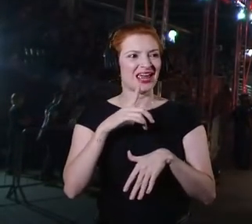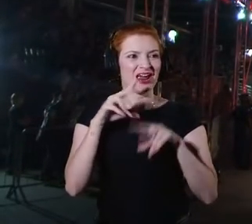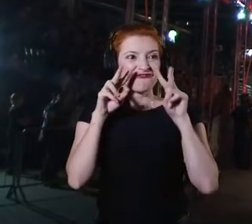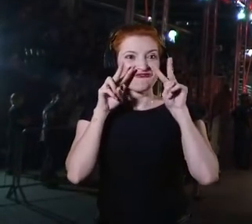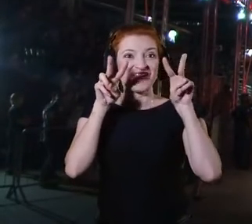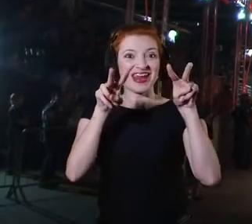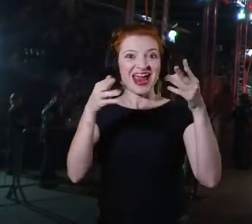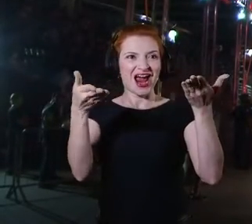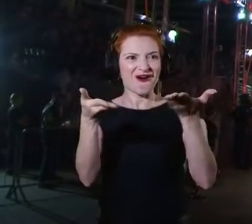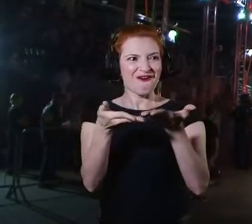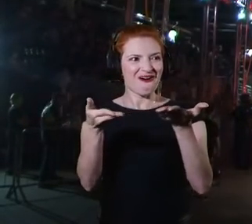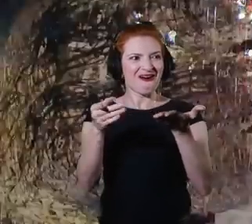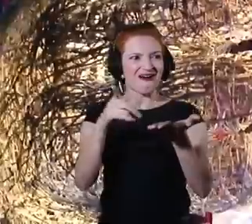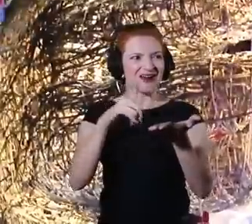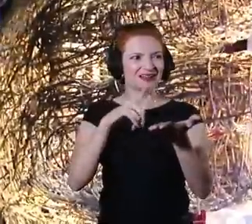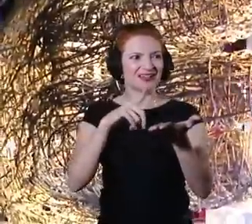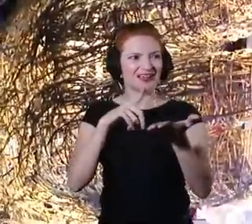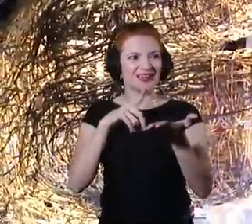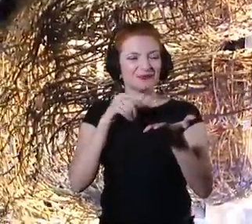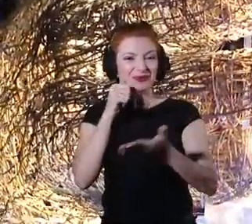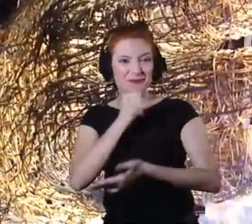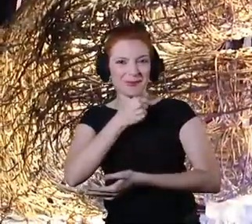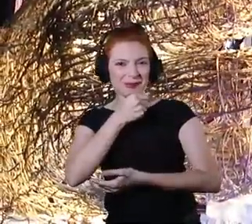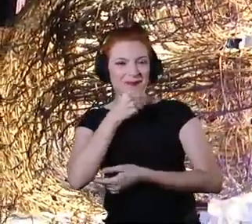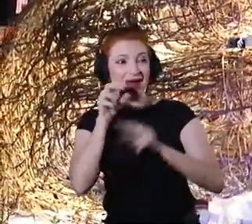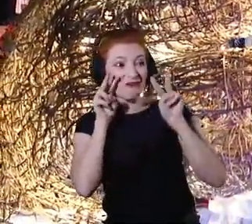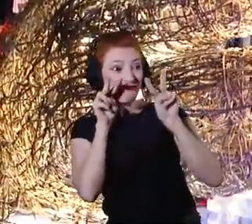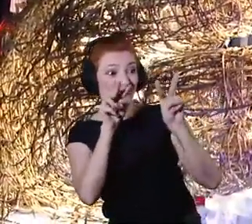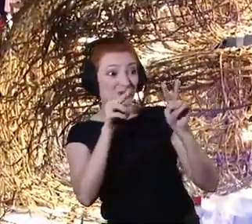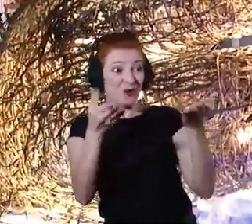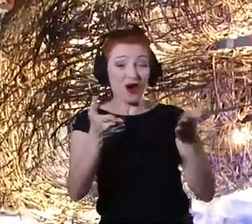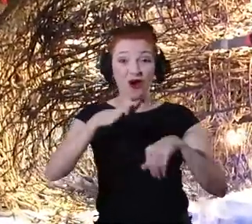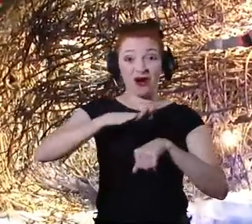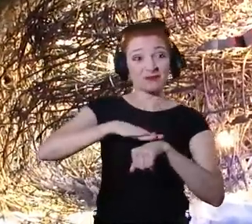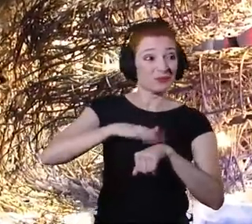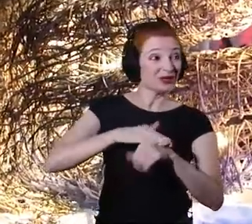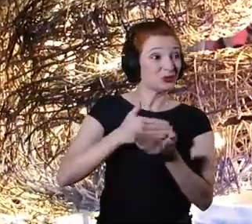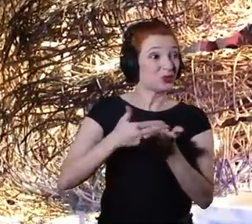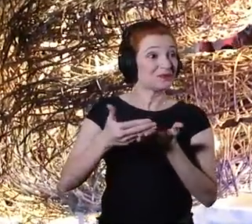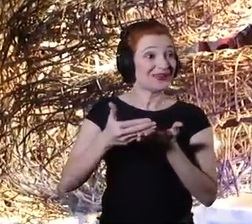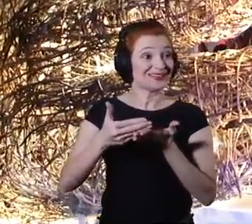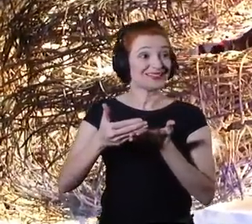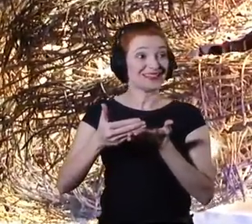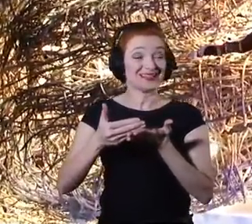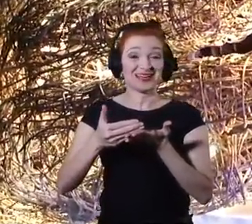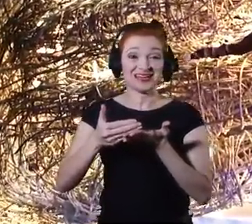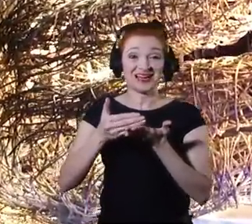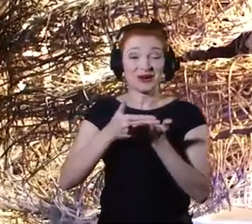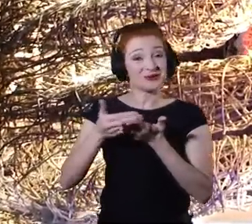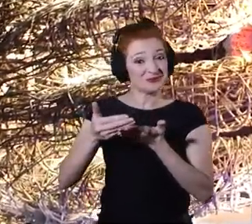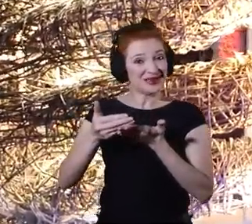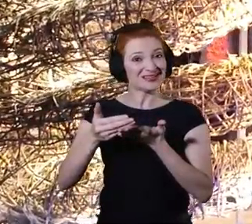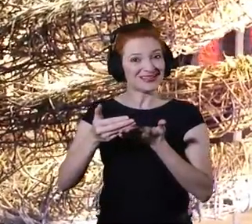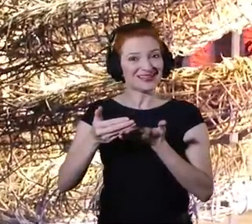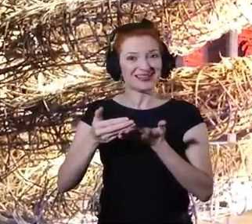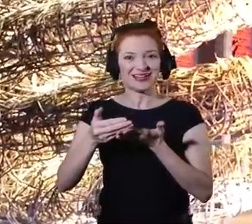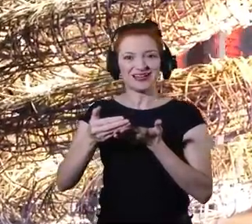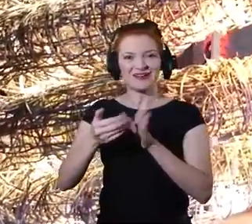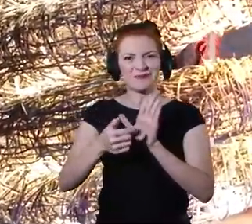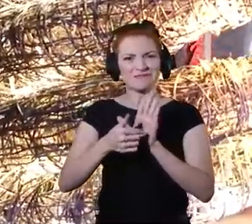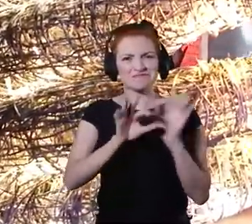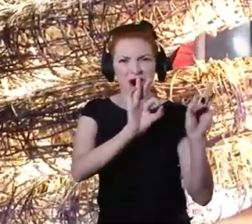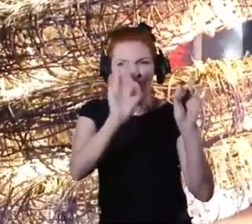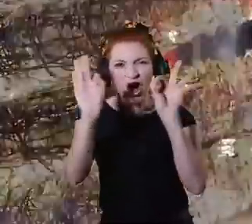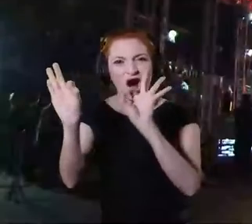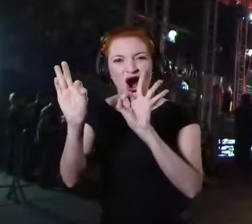visão do chão, a gente pode colocar assim, né, do momento em que ferve, que está repassando essas